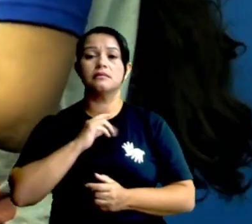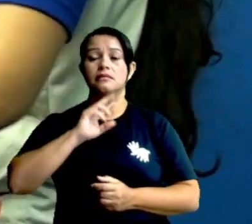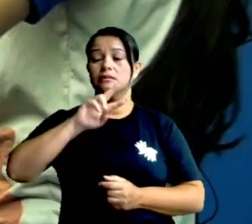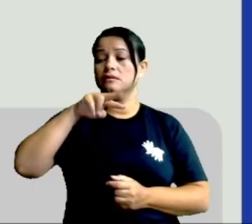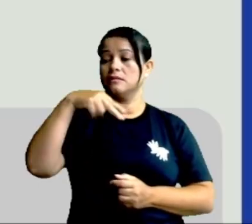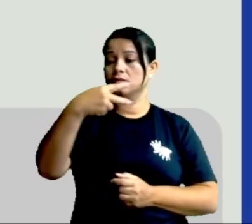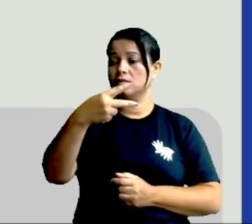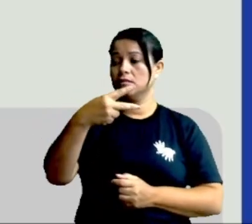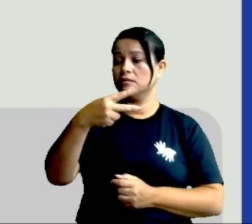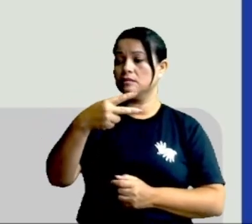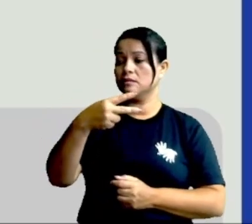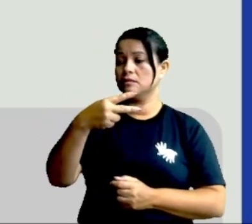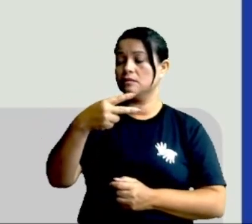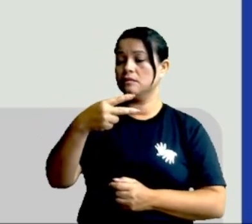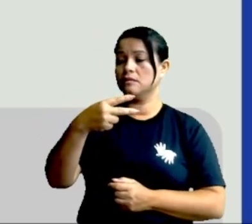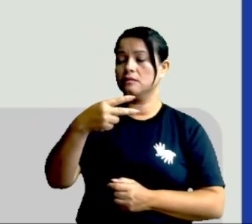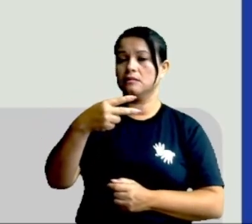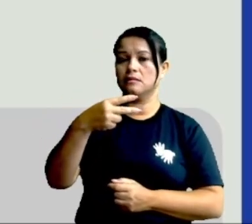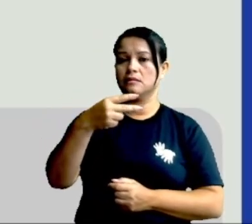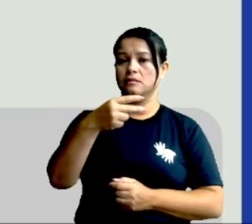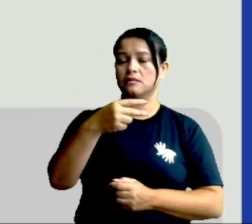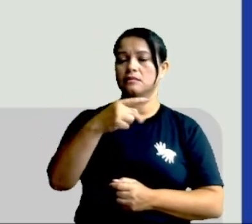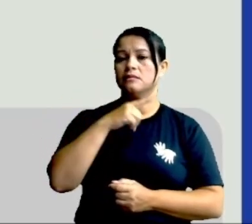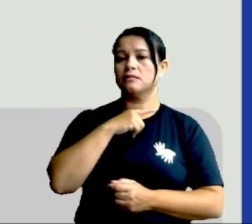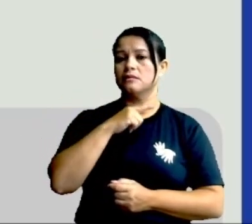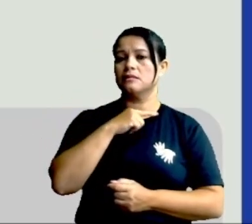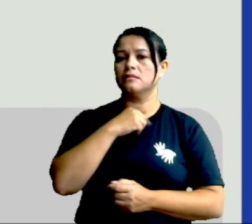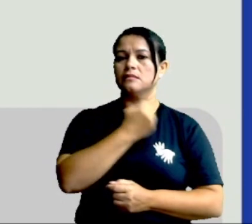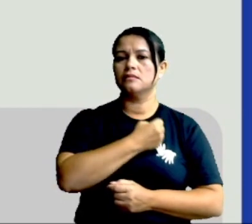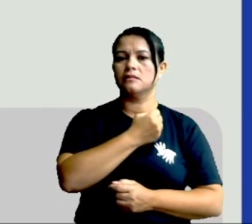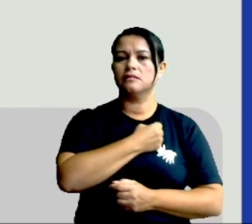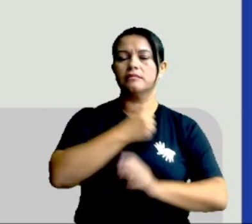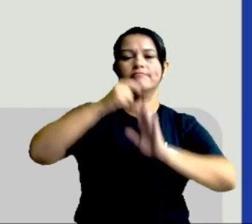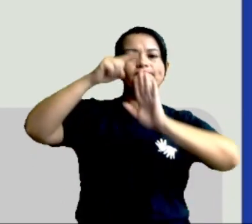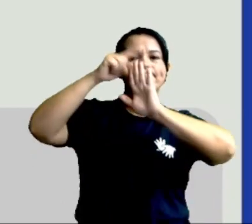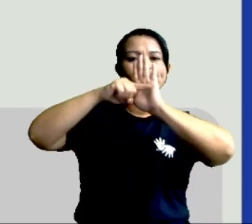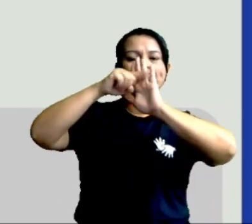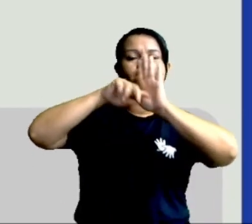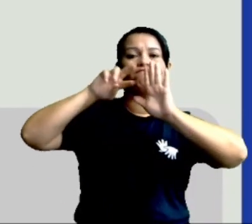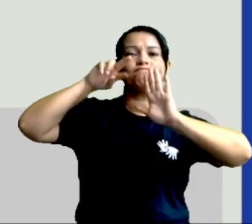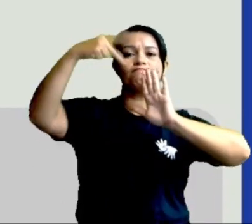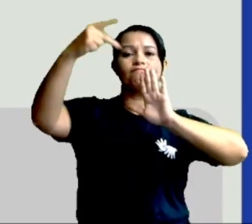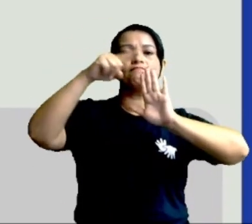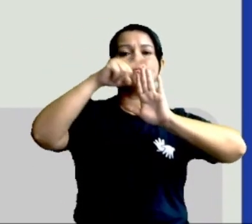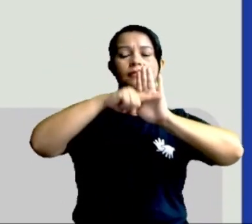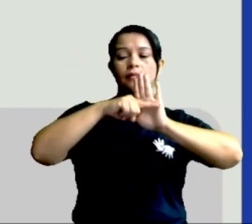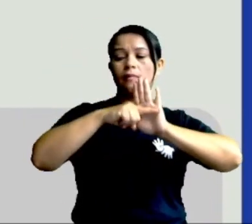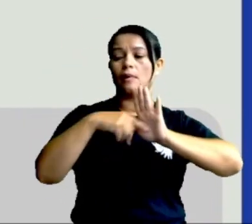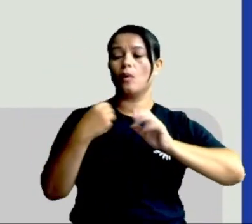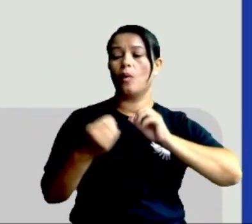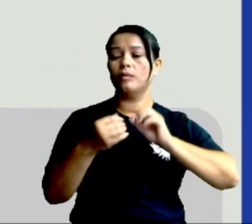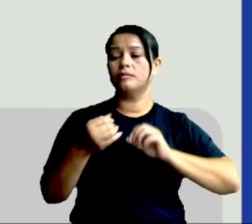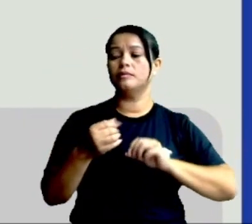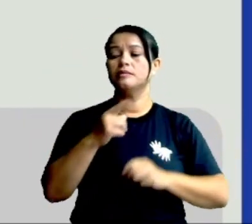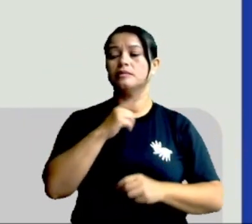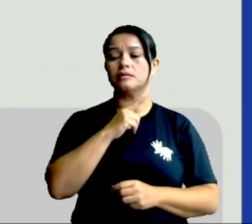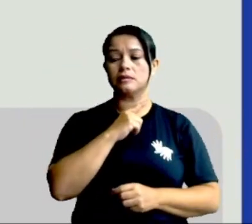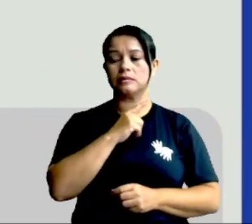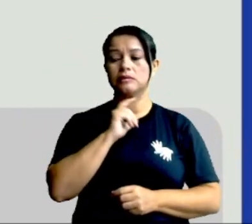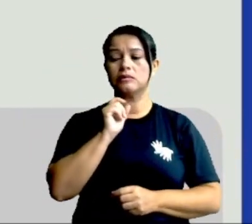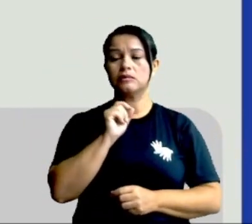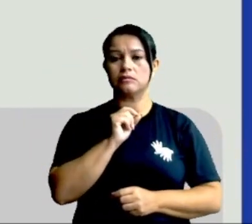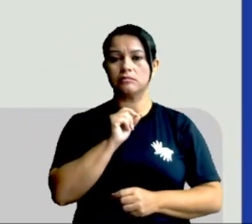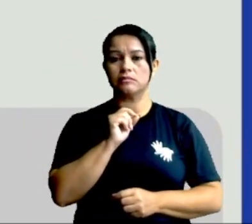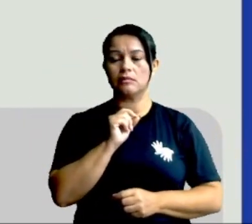Potência com um expoente negativo. Uma potência com expoente negativo indica que temos